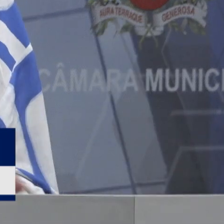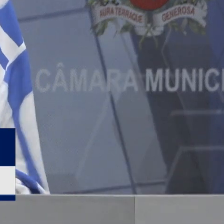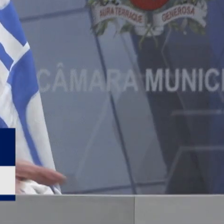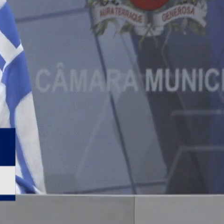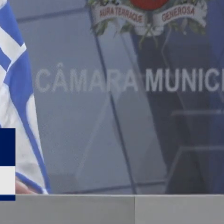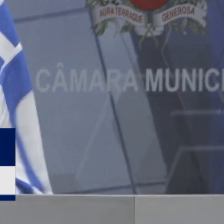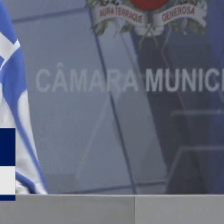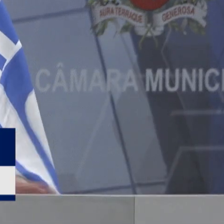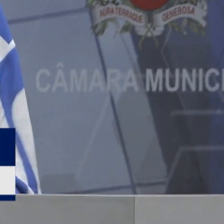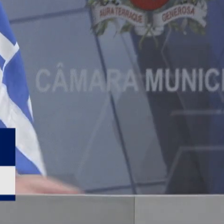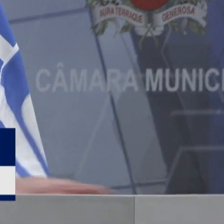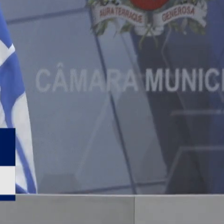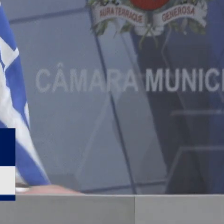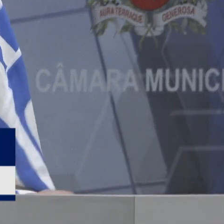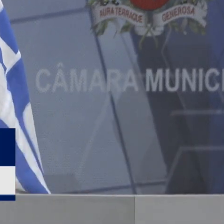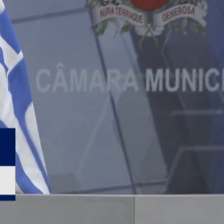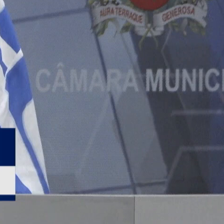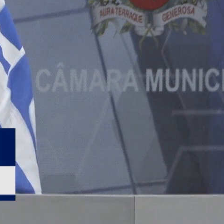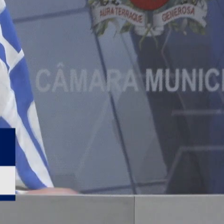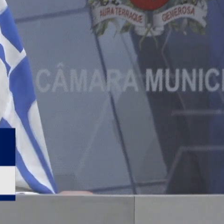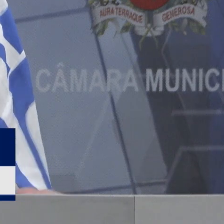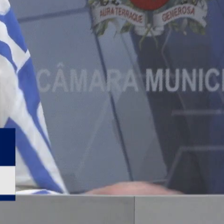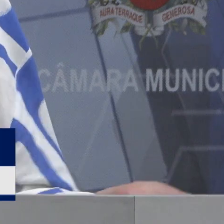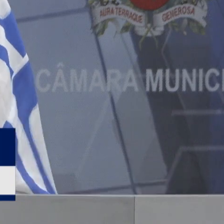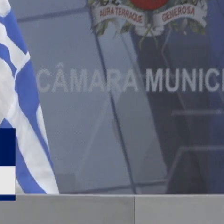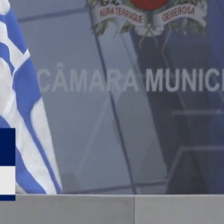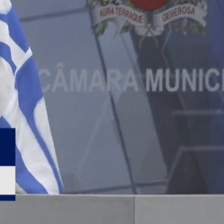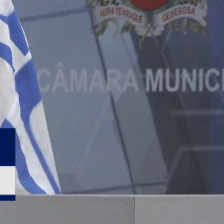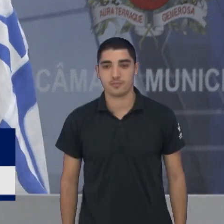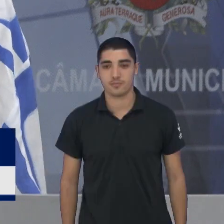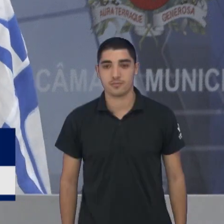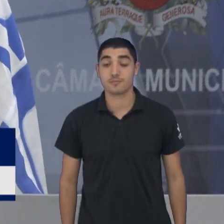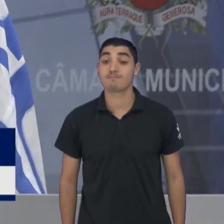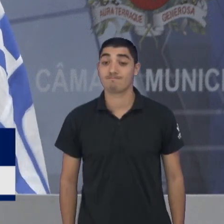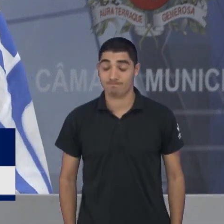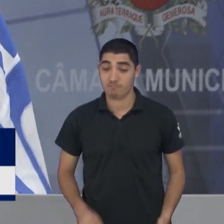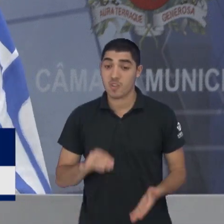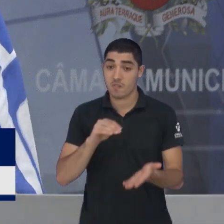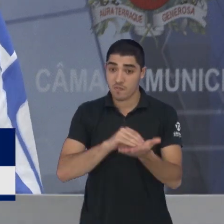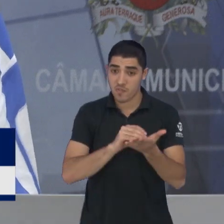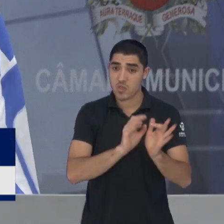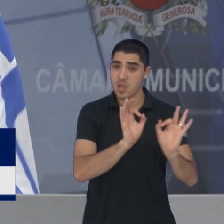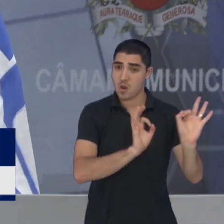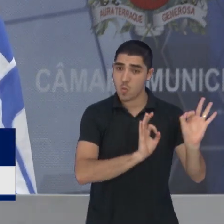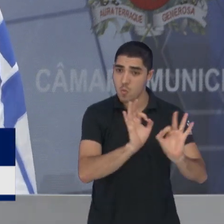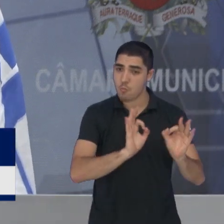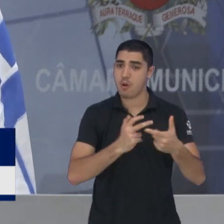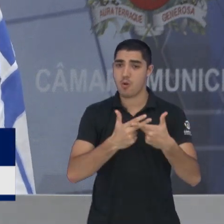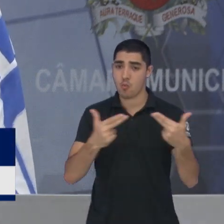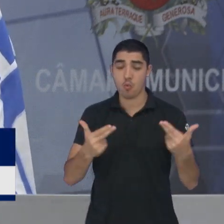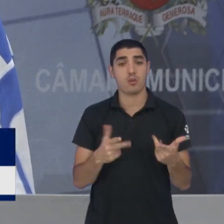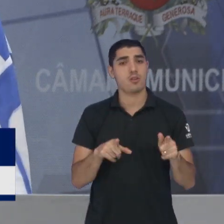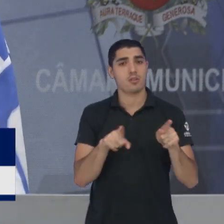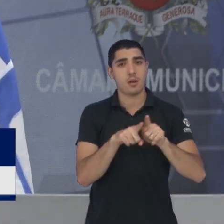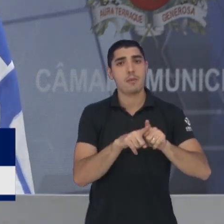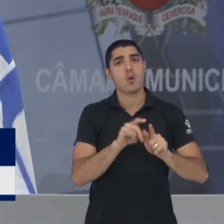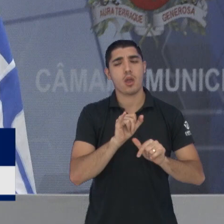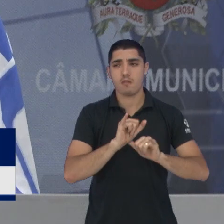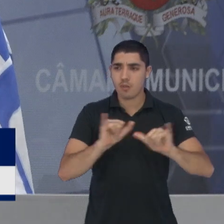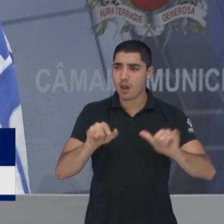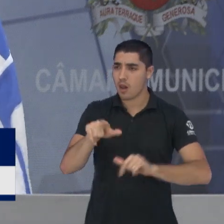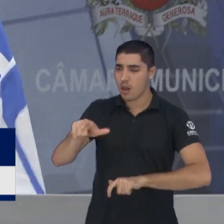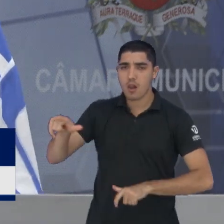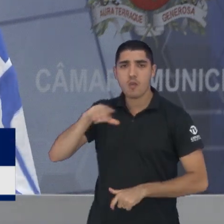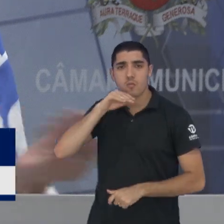Faltando organização no local de atendimento, fazer um protocolo, falar para cada funcionário qual que é a